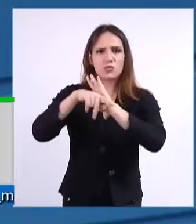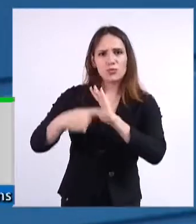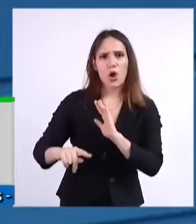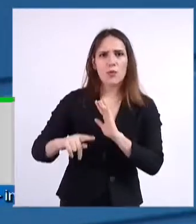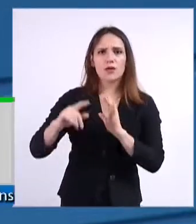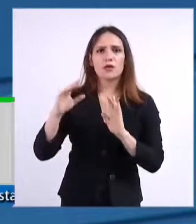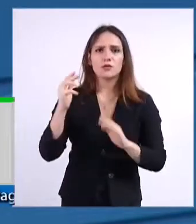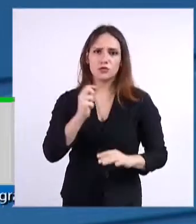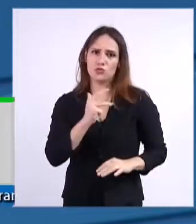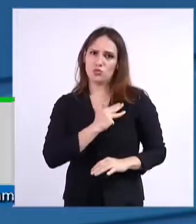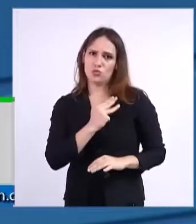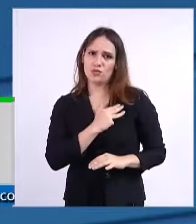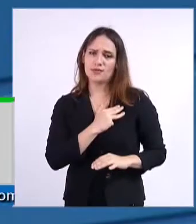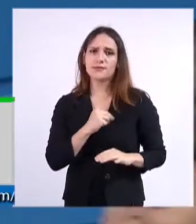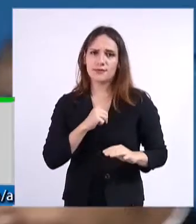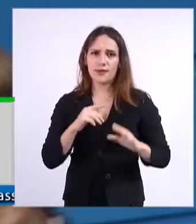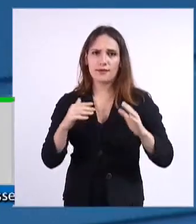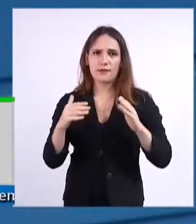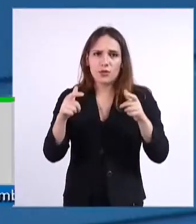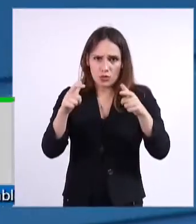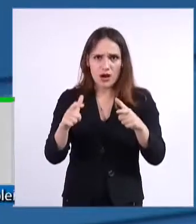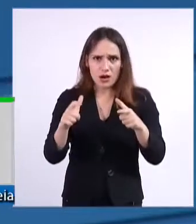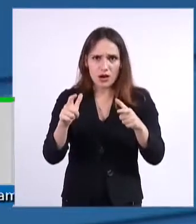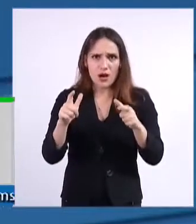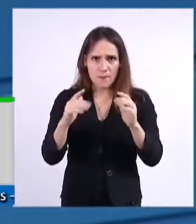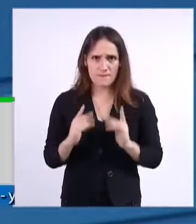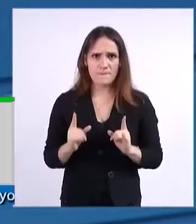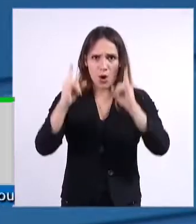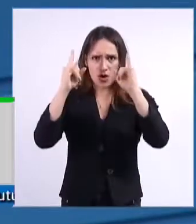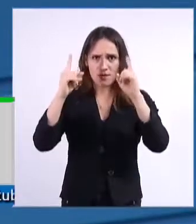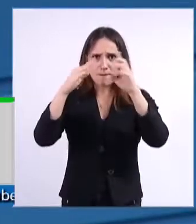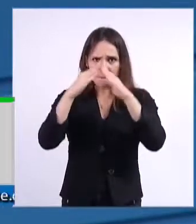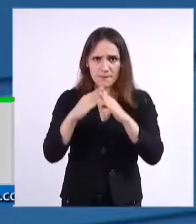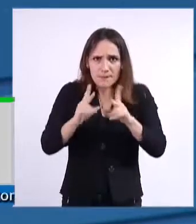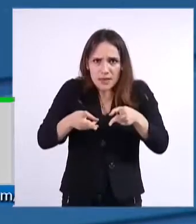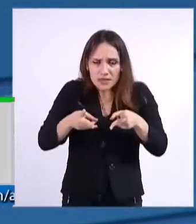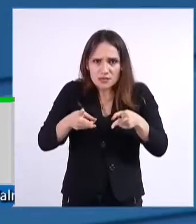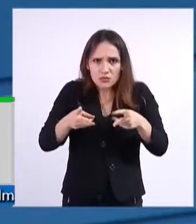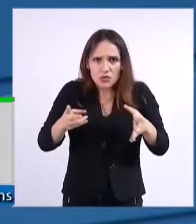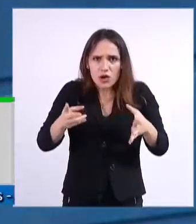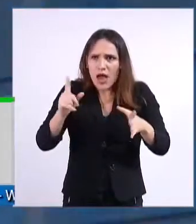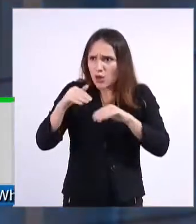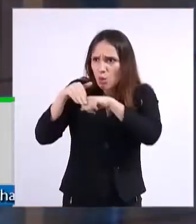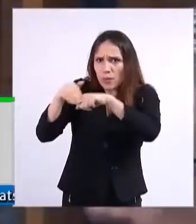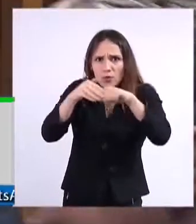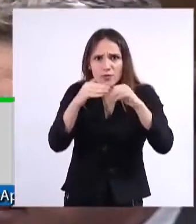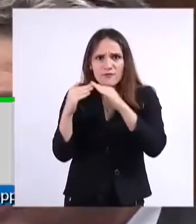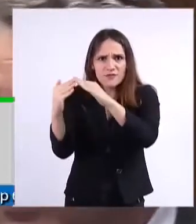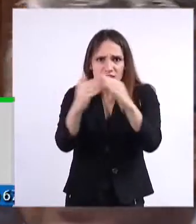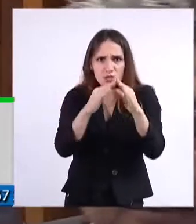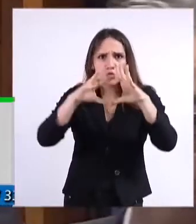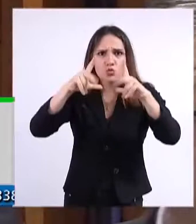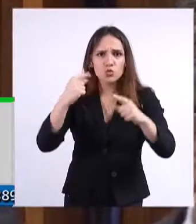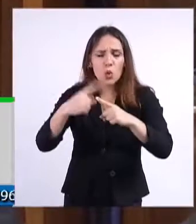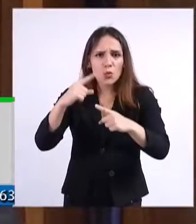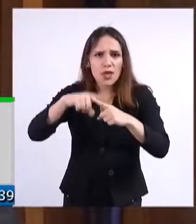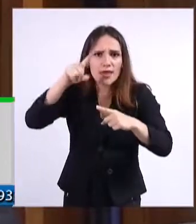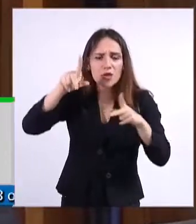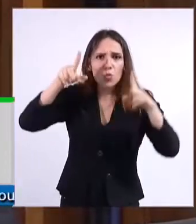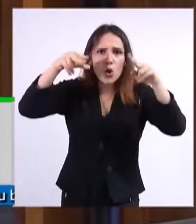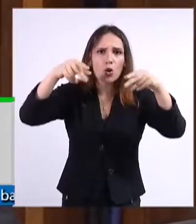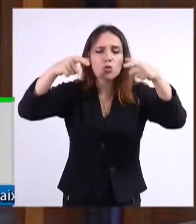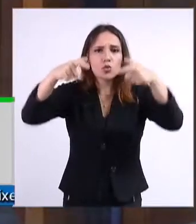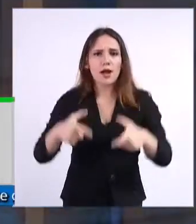hoje cumpre pena lá em Curitiba? O senhor já pensou se nós fôssemos culpar os vizinhos pelas maldades